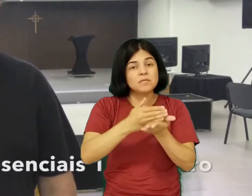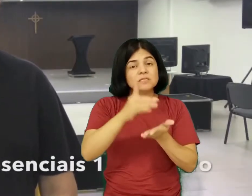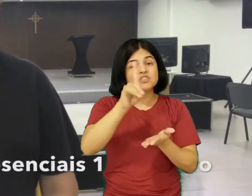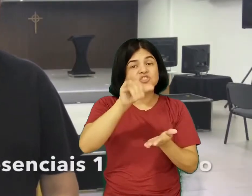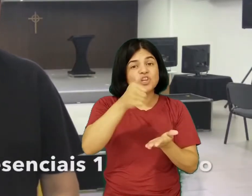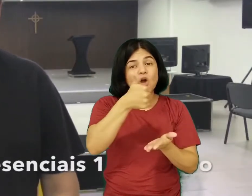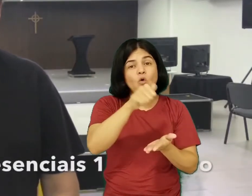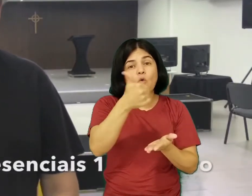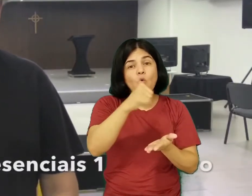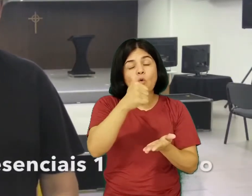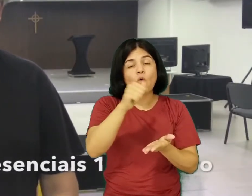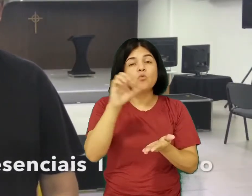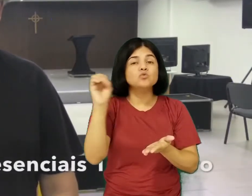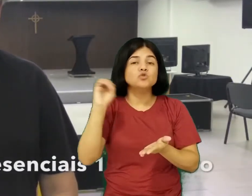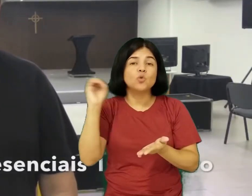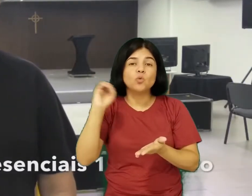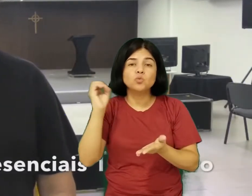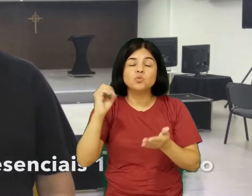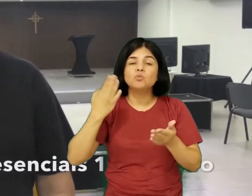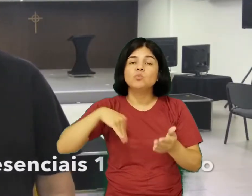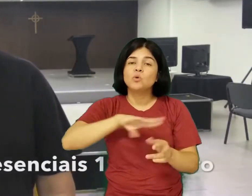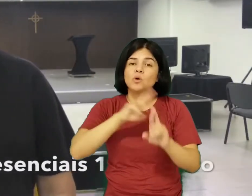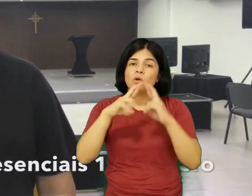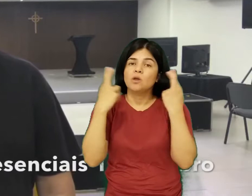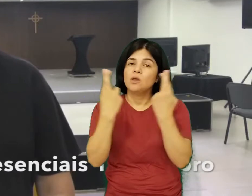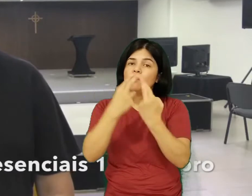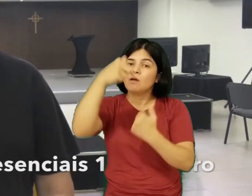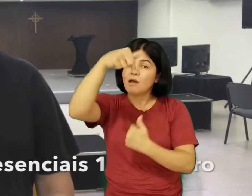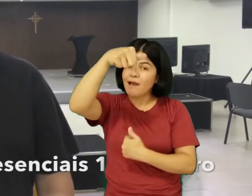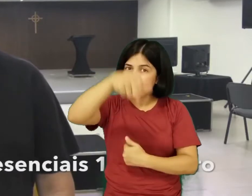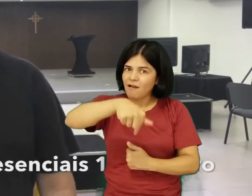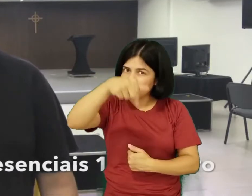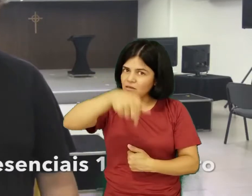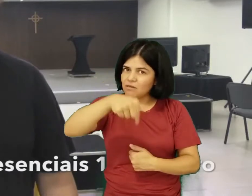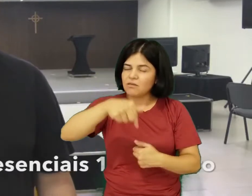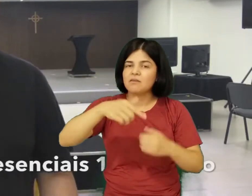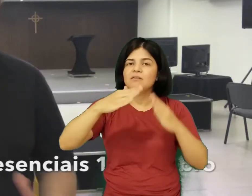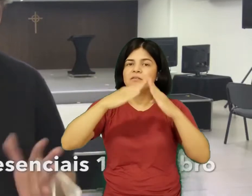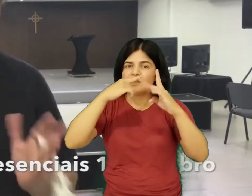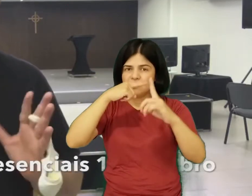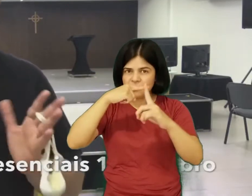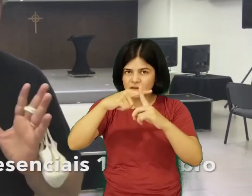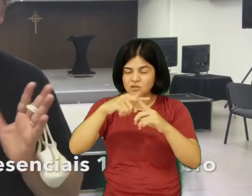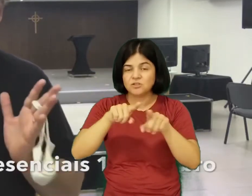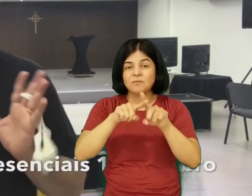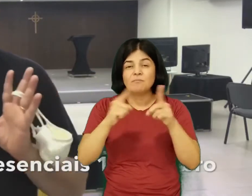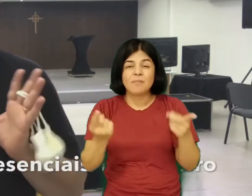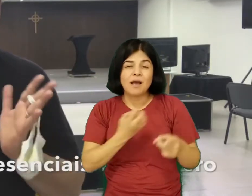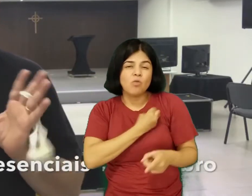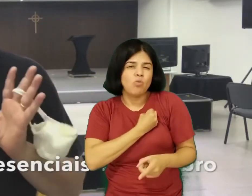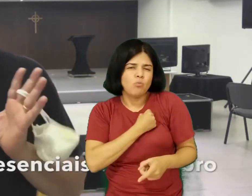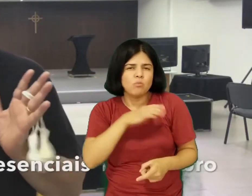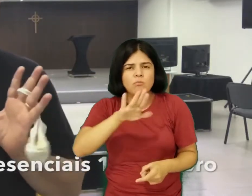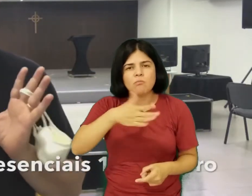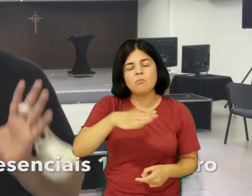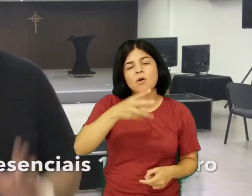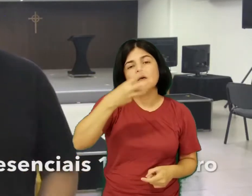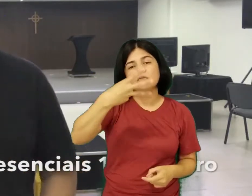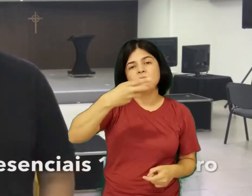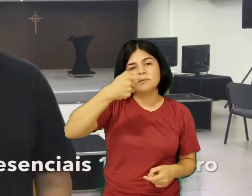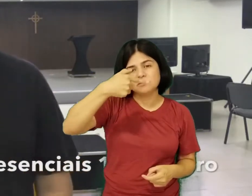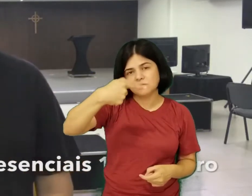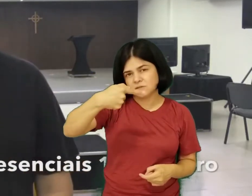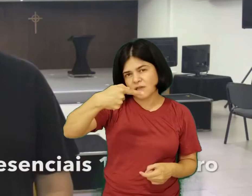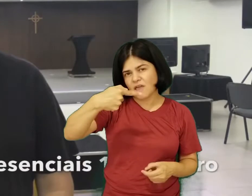outubro nós estaremos então nos reunindo presencialmente com um número em torno de 37 a